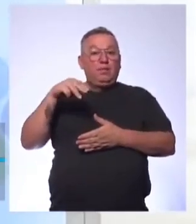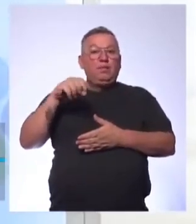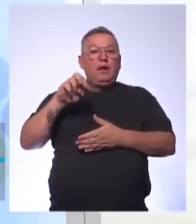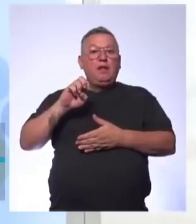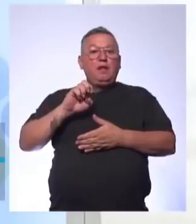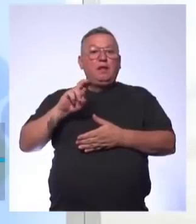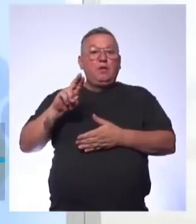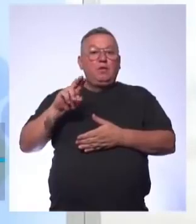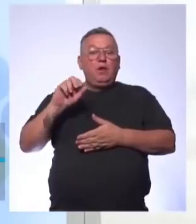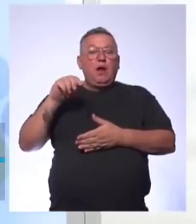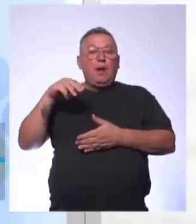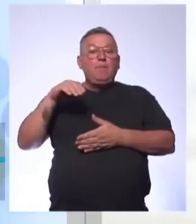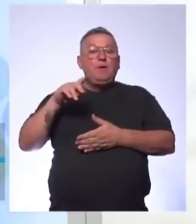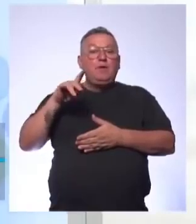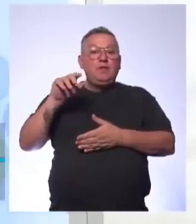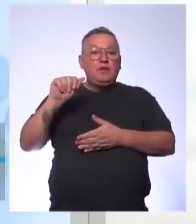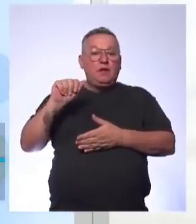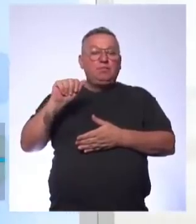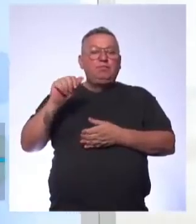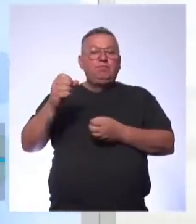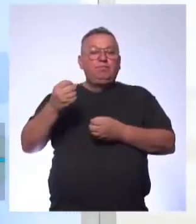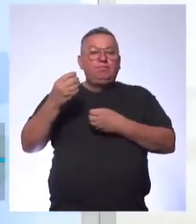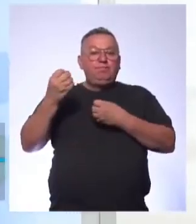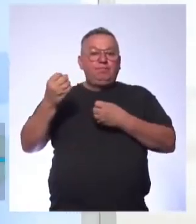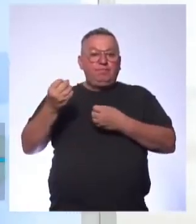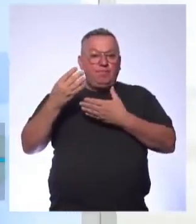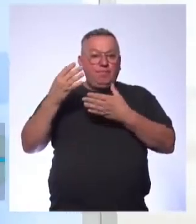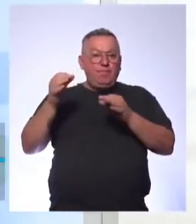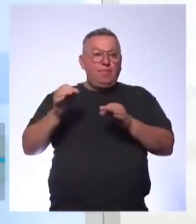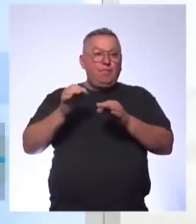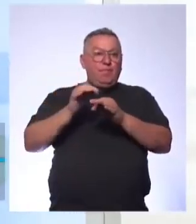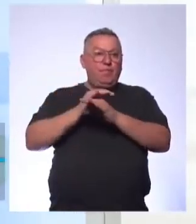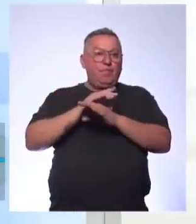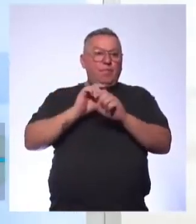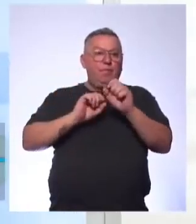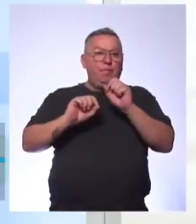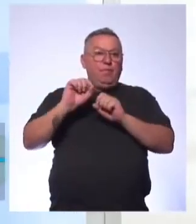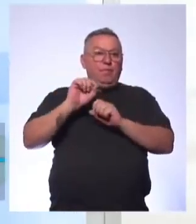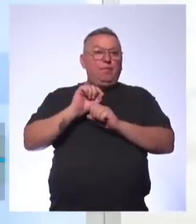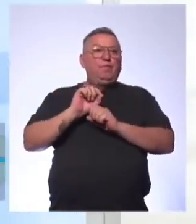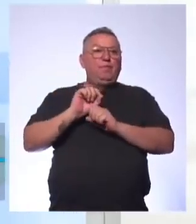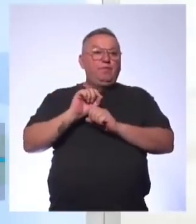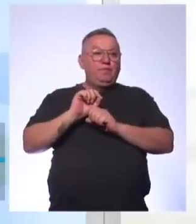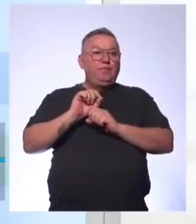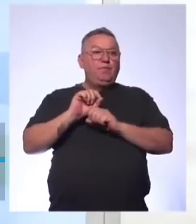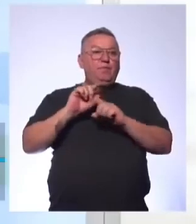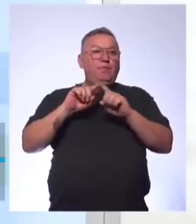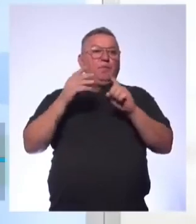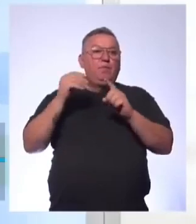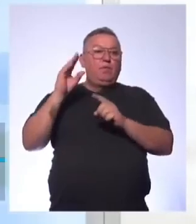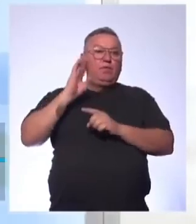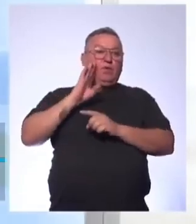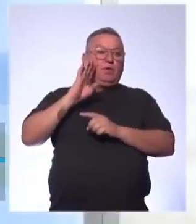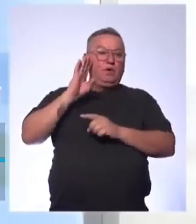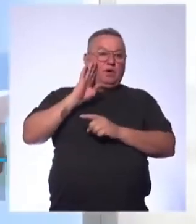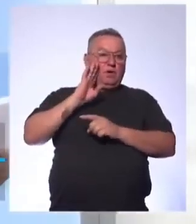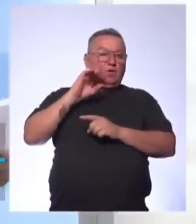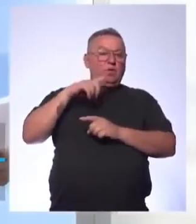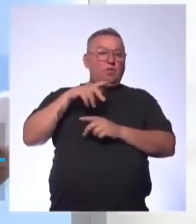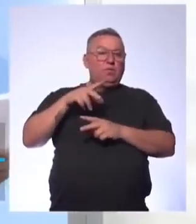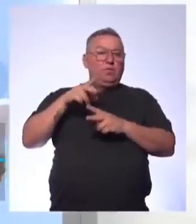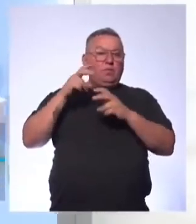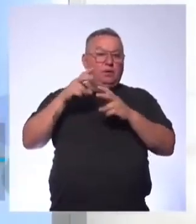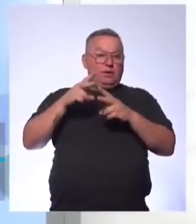Moreira, dando informações completas, né, a respeito do scanning. Muito legal, gente. Eu estou